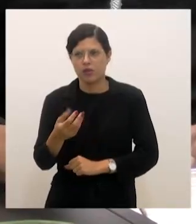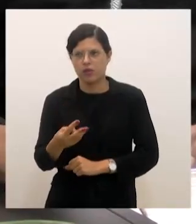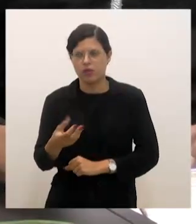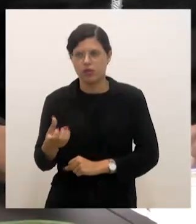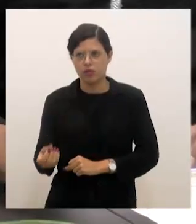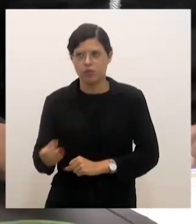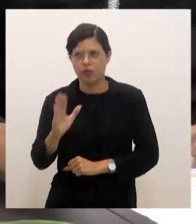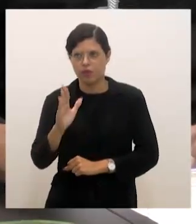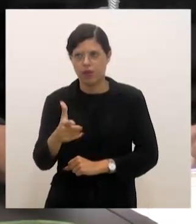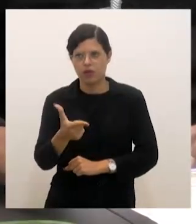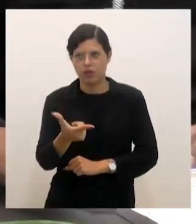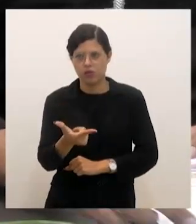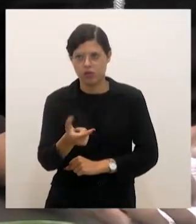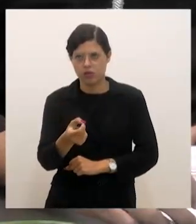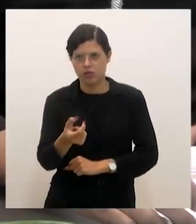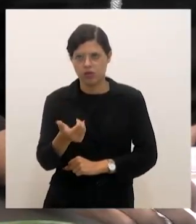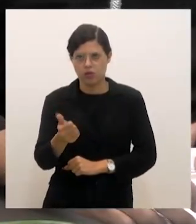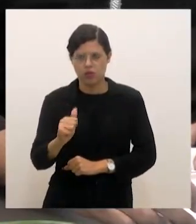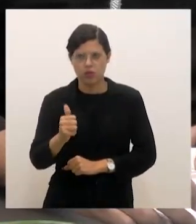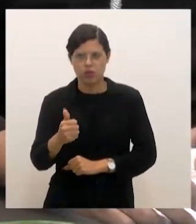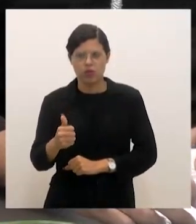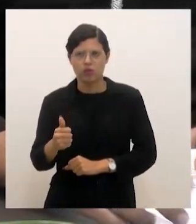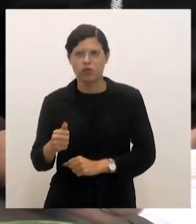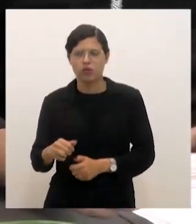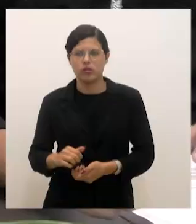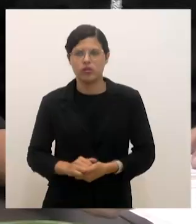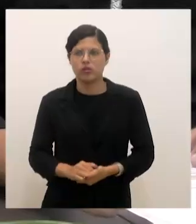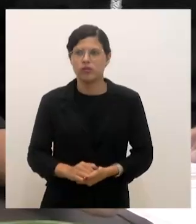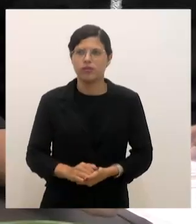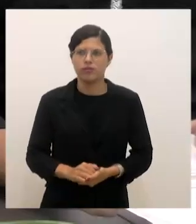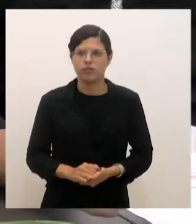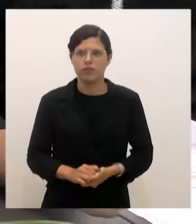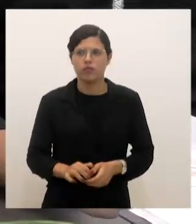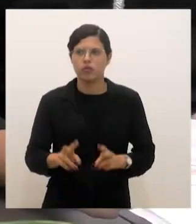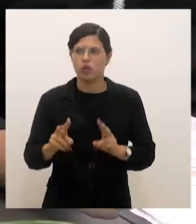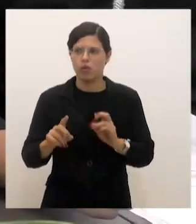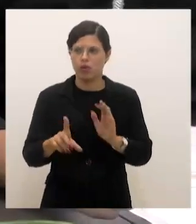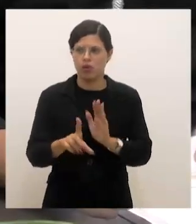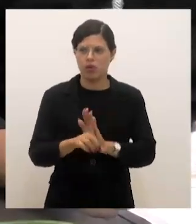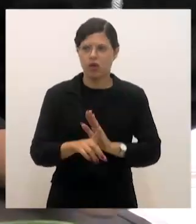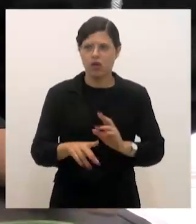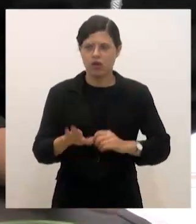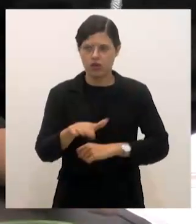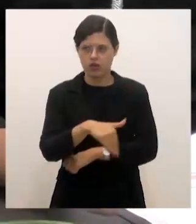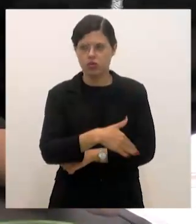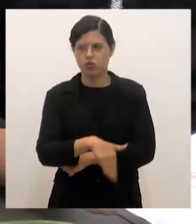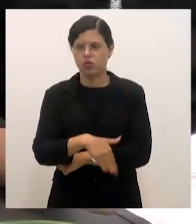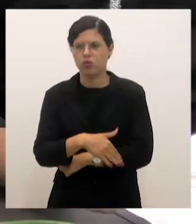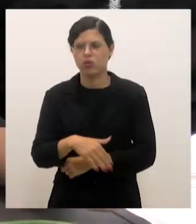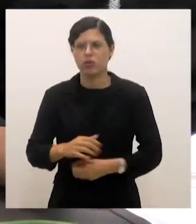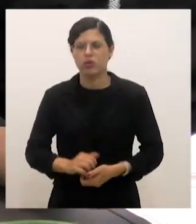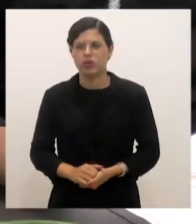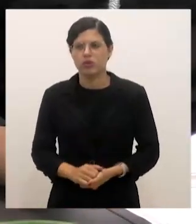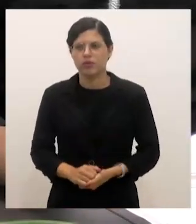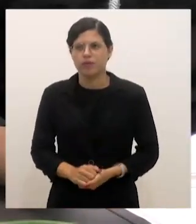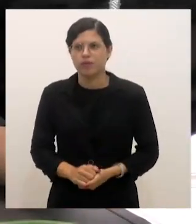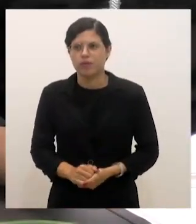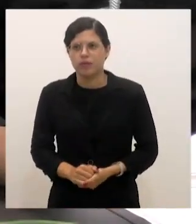de 2011, que consolida as leis que dispõem nomes, as vias, logradoras, etc. Então, seria